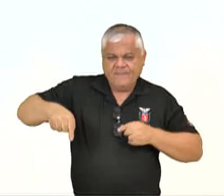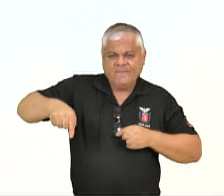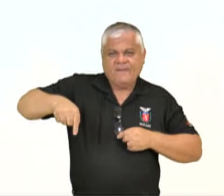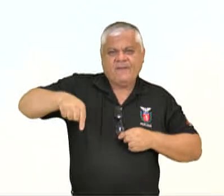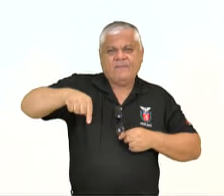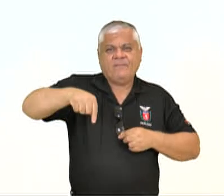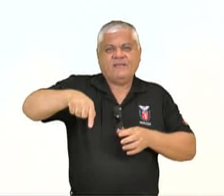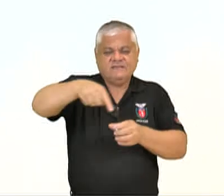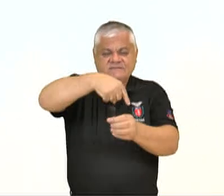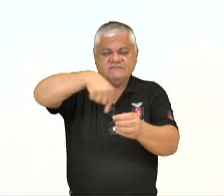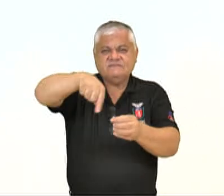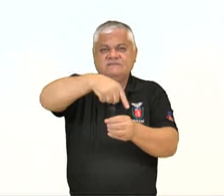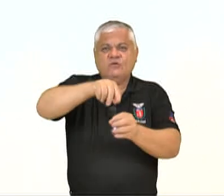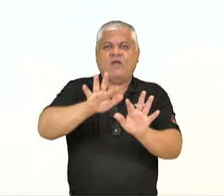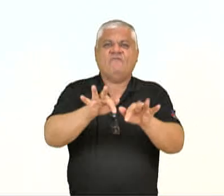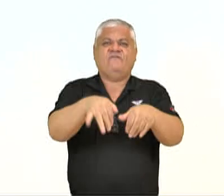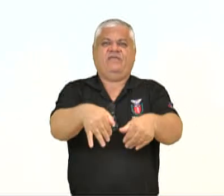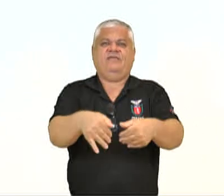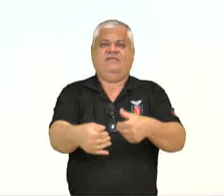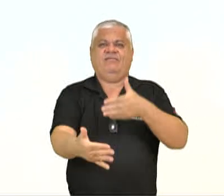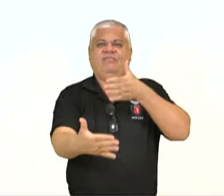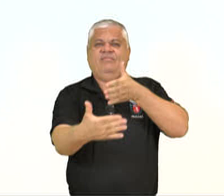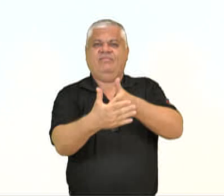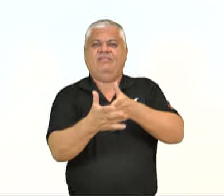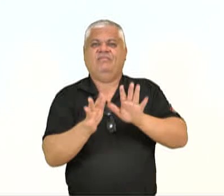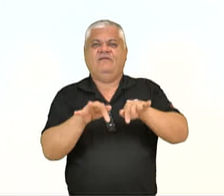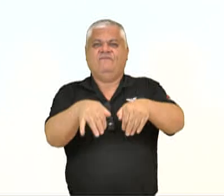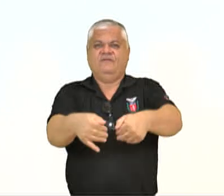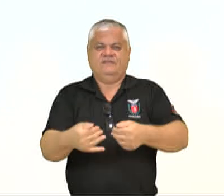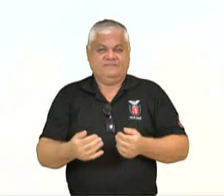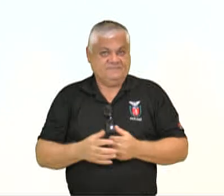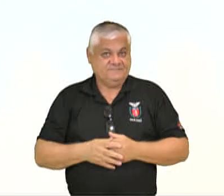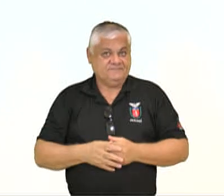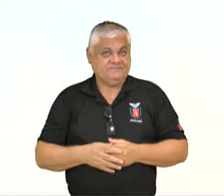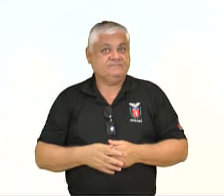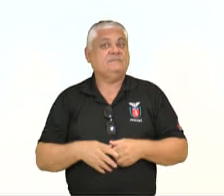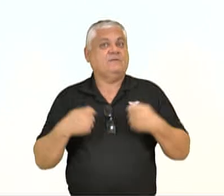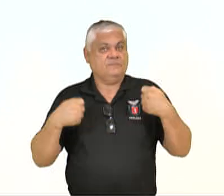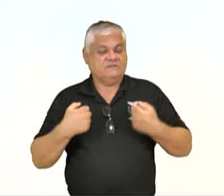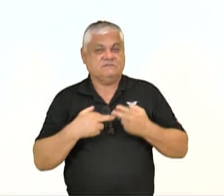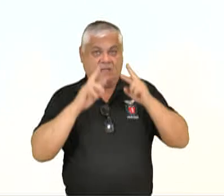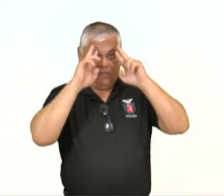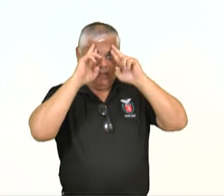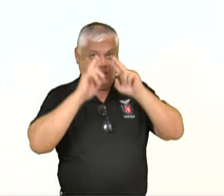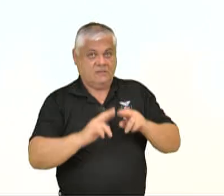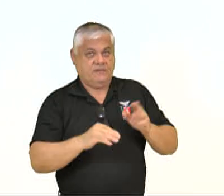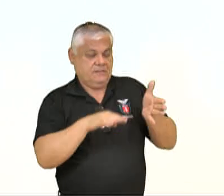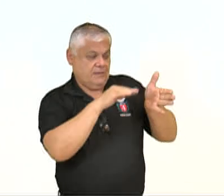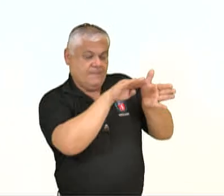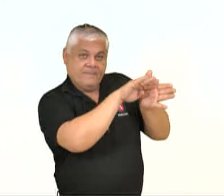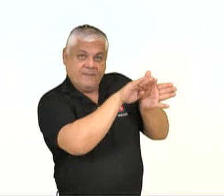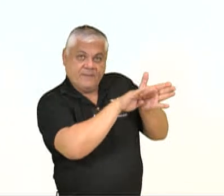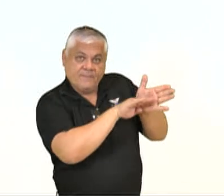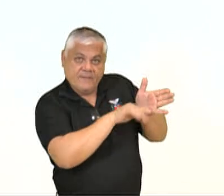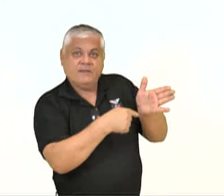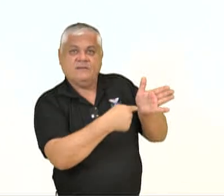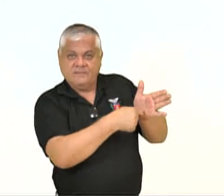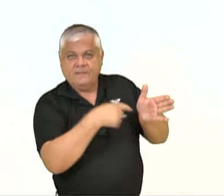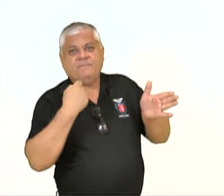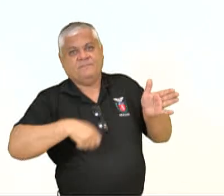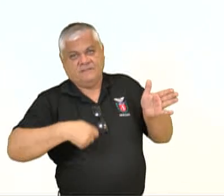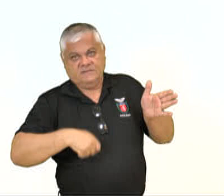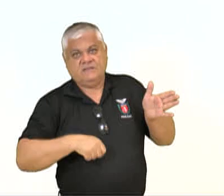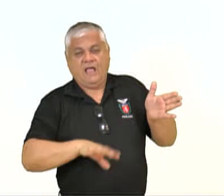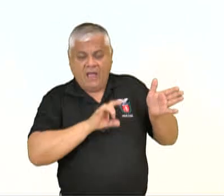dentro do outro, marca o final da prova, tá? Então ele deve respeitar o itinerário, passar em todos